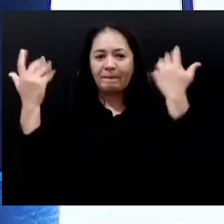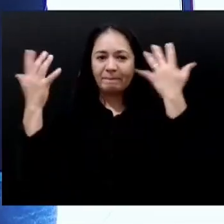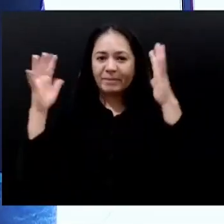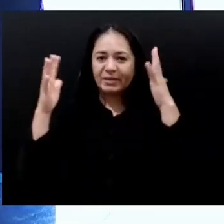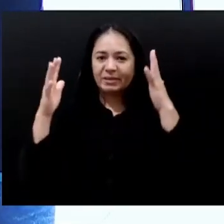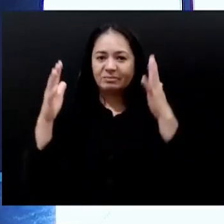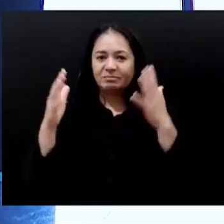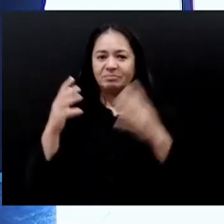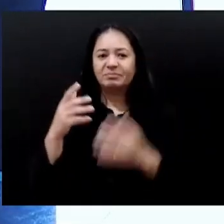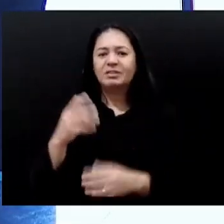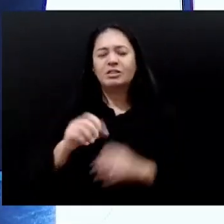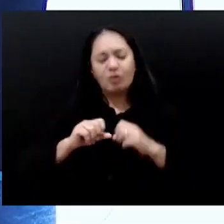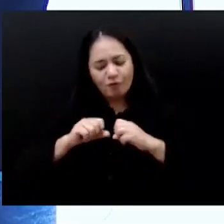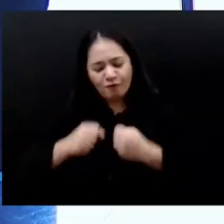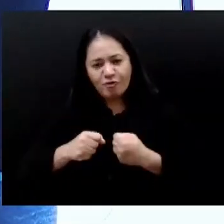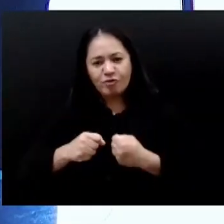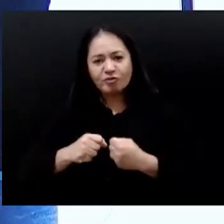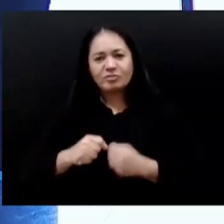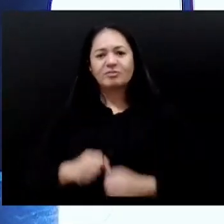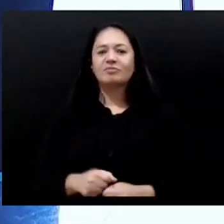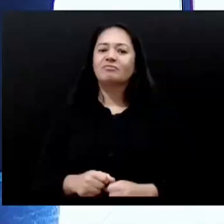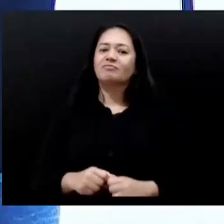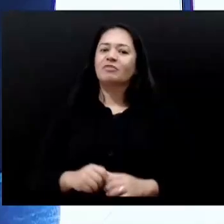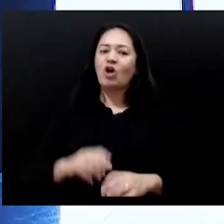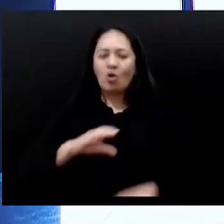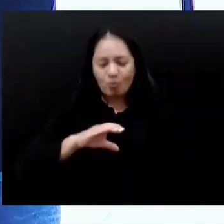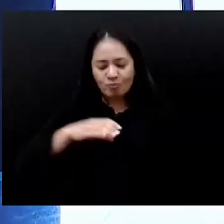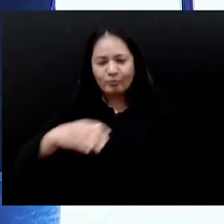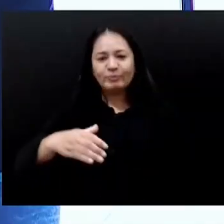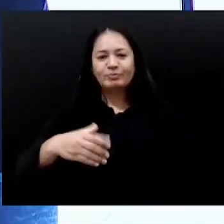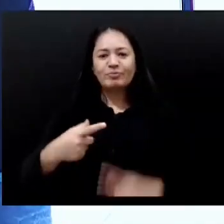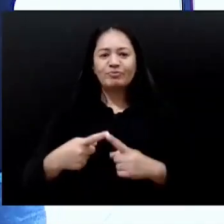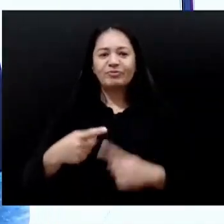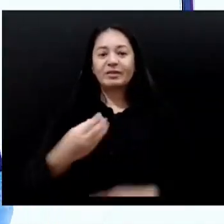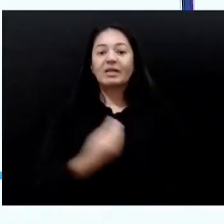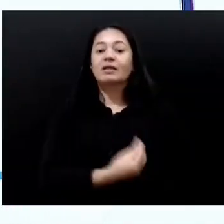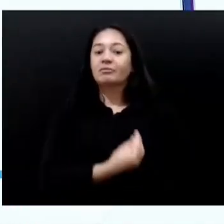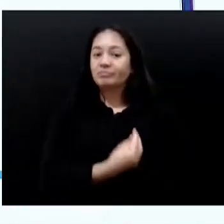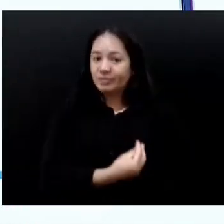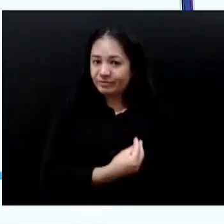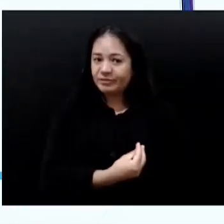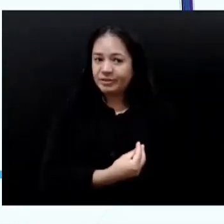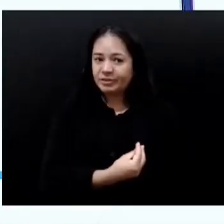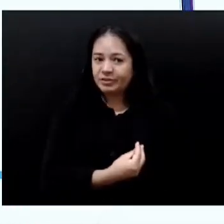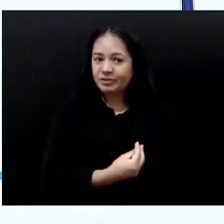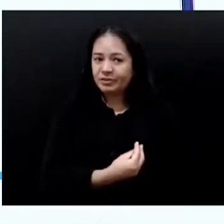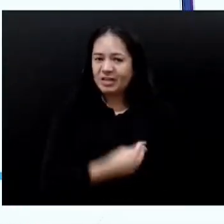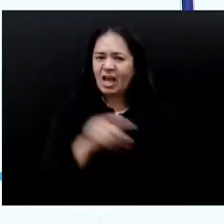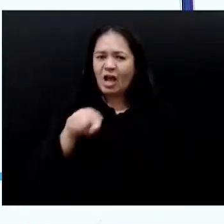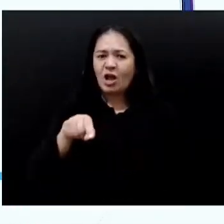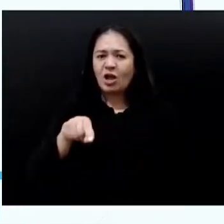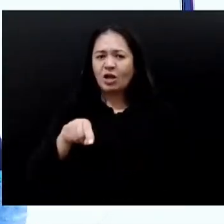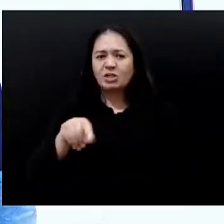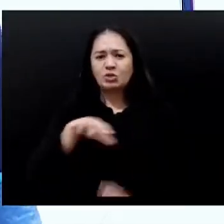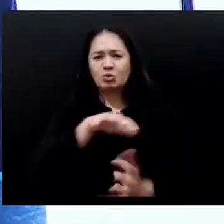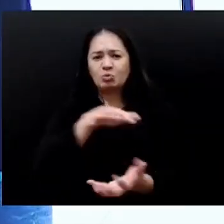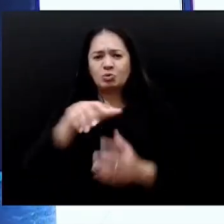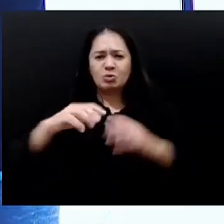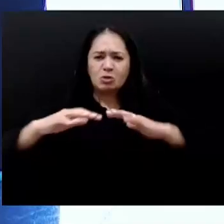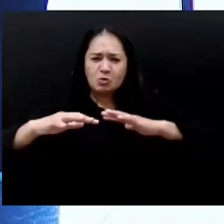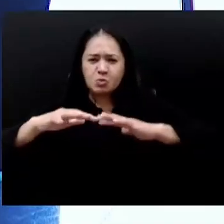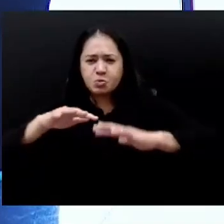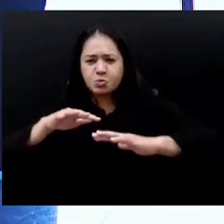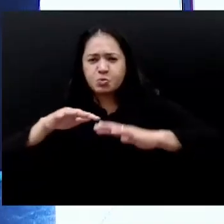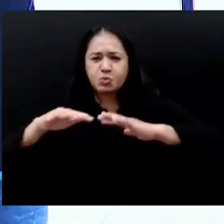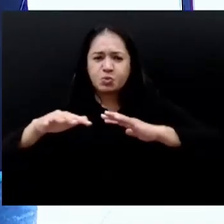pela sua determinação, porque na vida, no mundo tão competitivo que a gente vive, quem